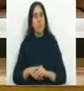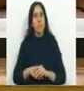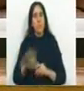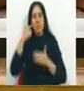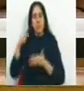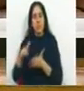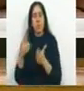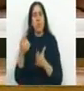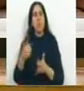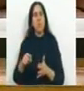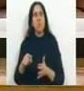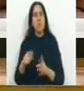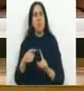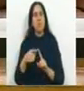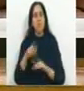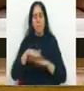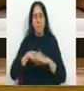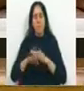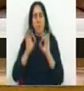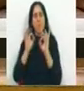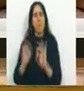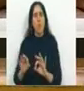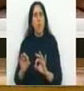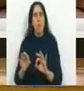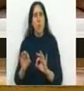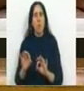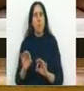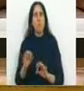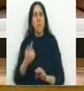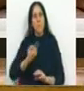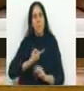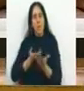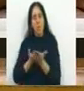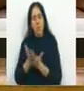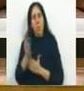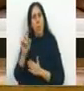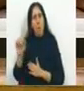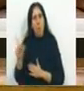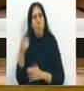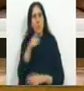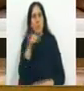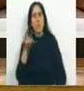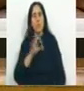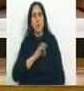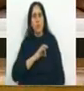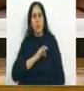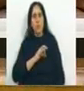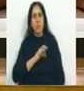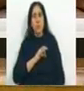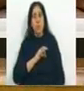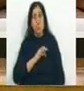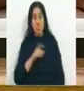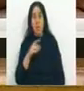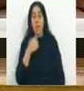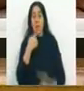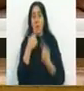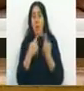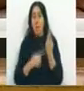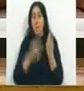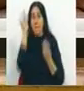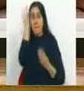a estratégia, temos obra feita, que tenha que ser continuada e que os senhores, com essa falsa